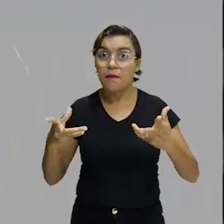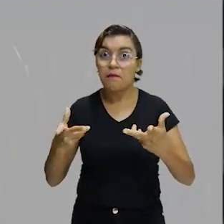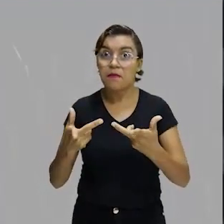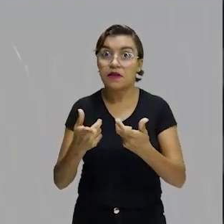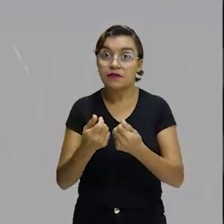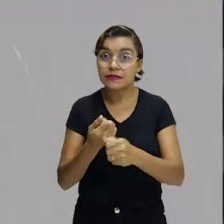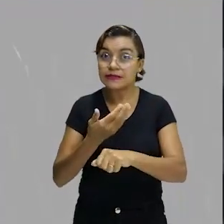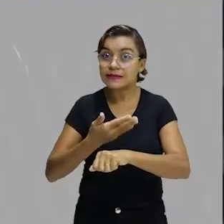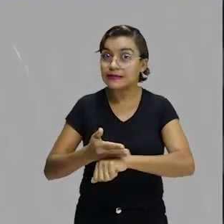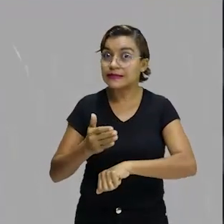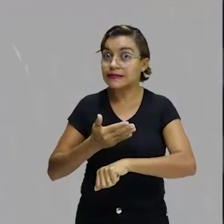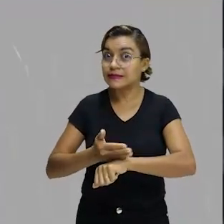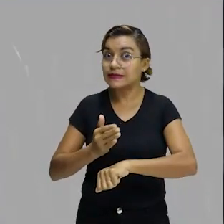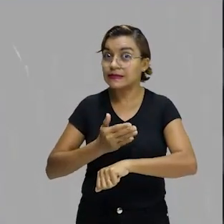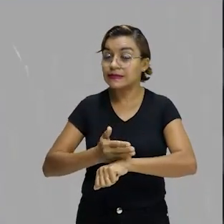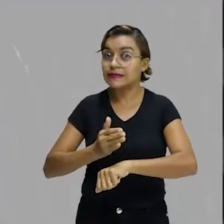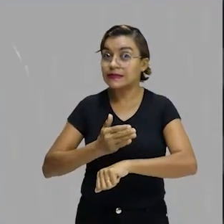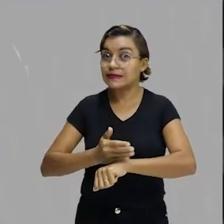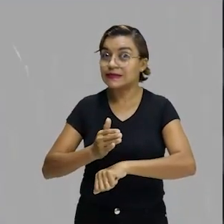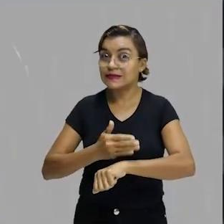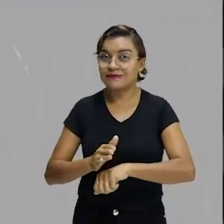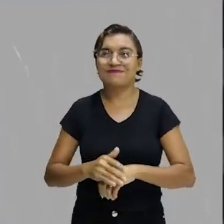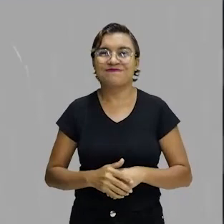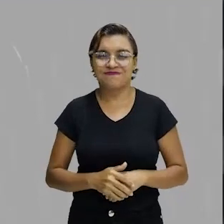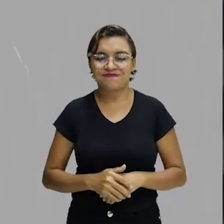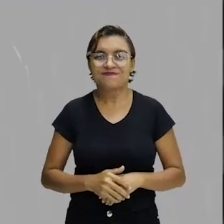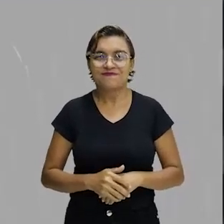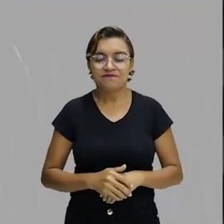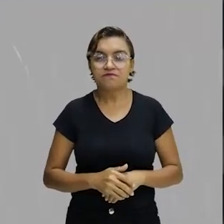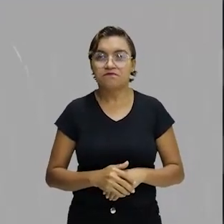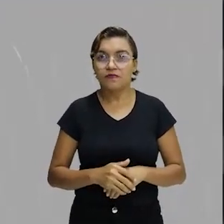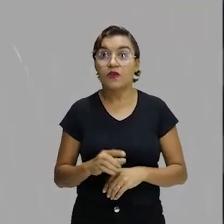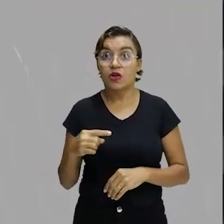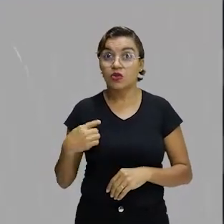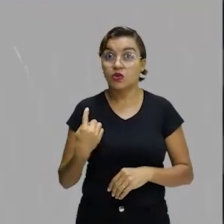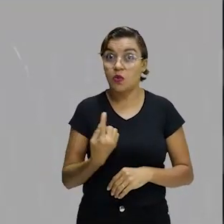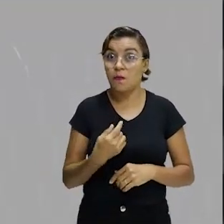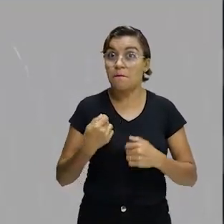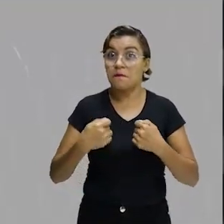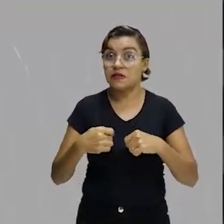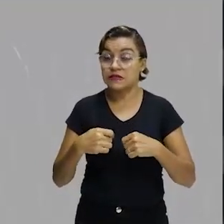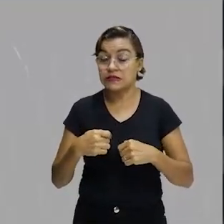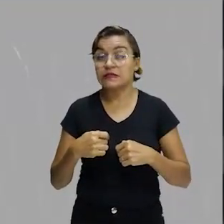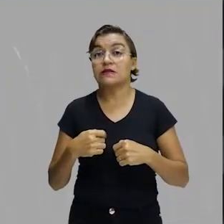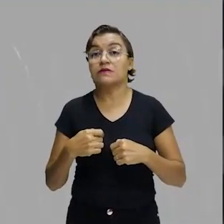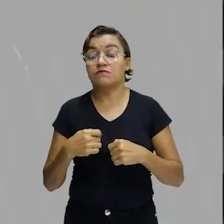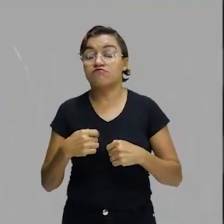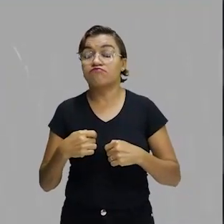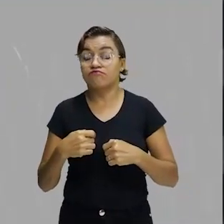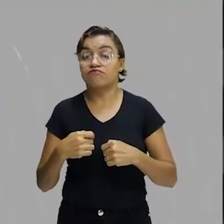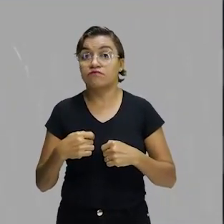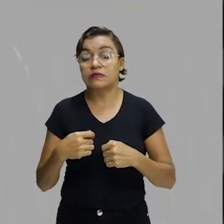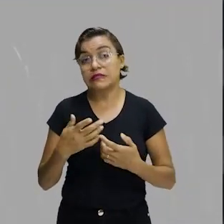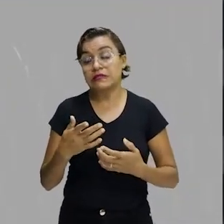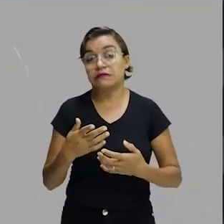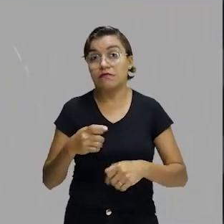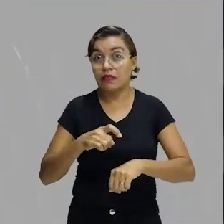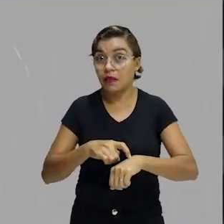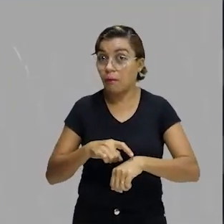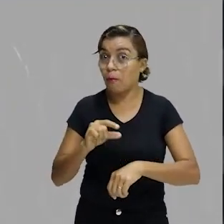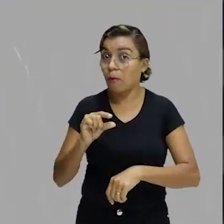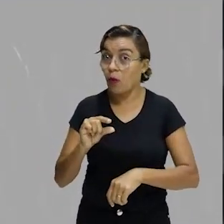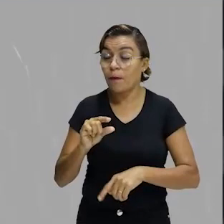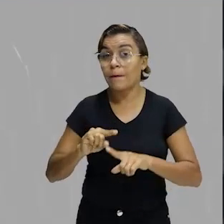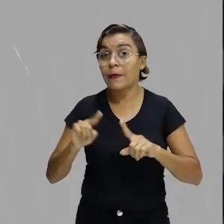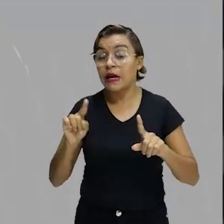de treino. Vamos treinar um pouquinho então. Claro que a gente não tem tanto tempo, nós vamos fazer alguns exercícios, tá?